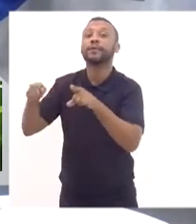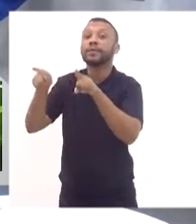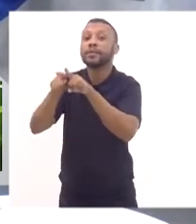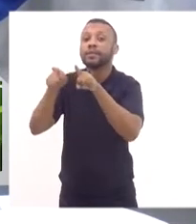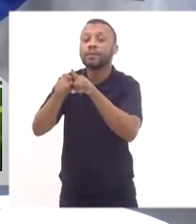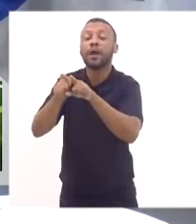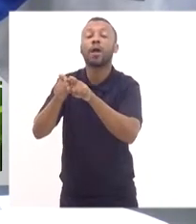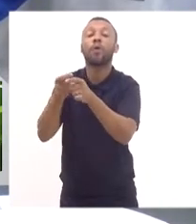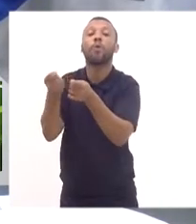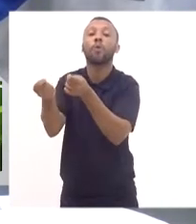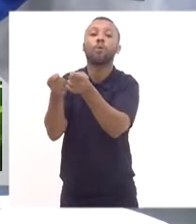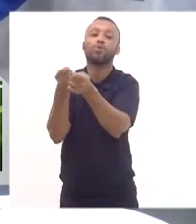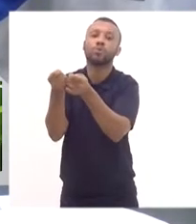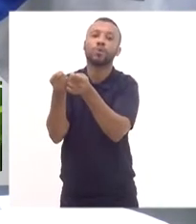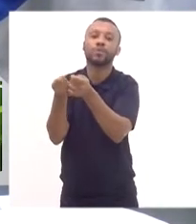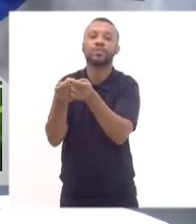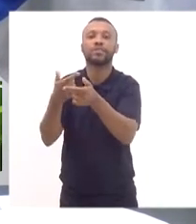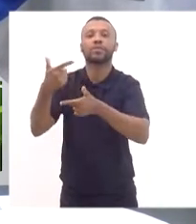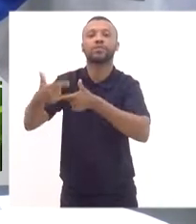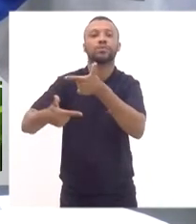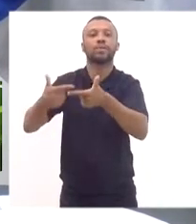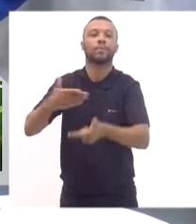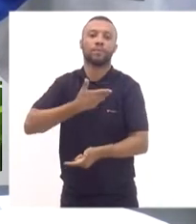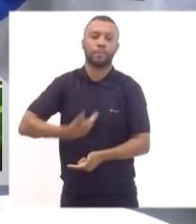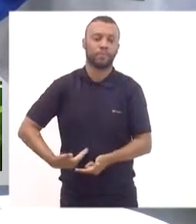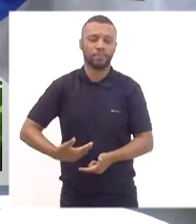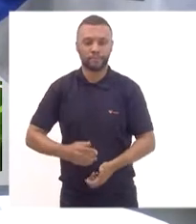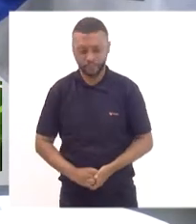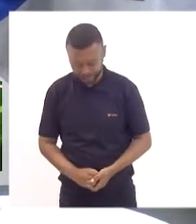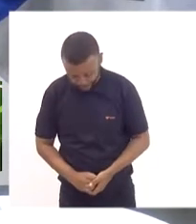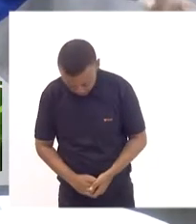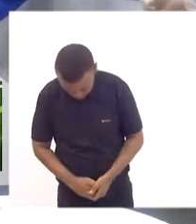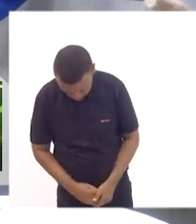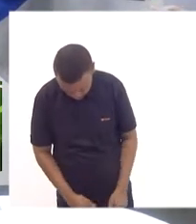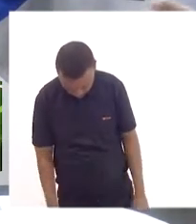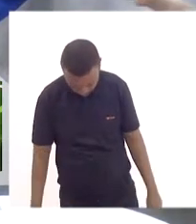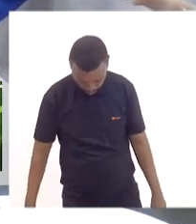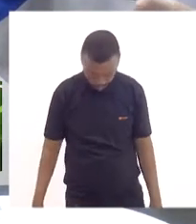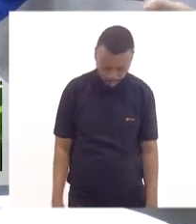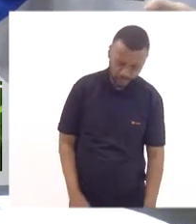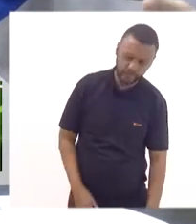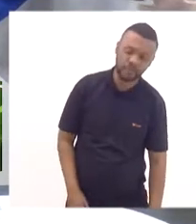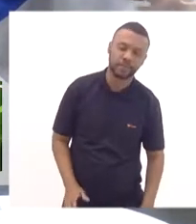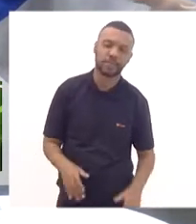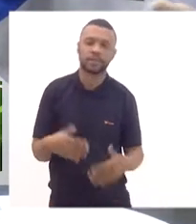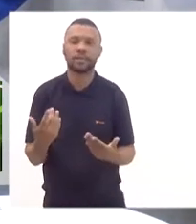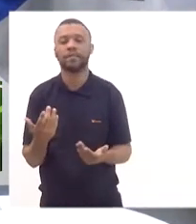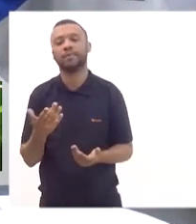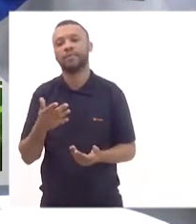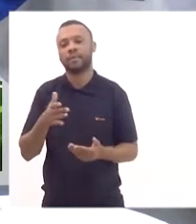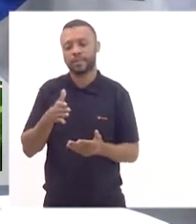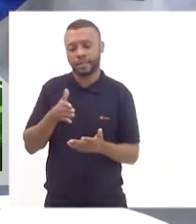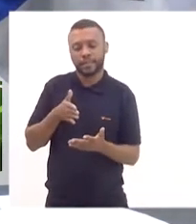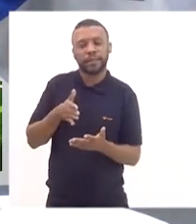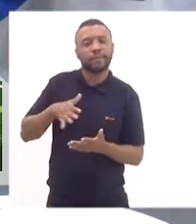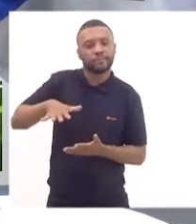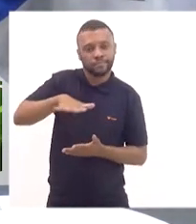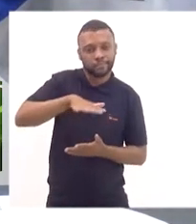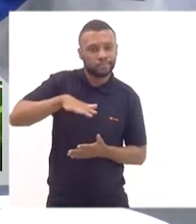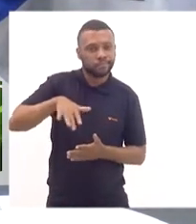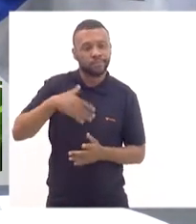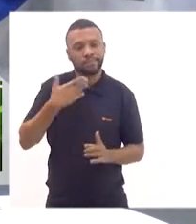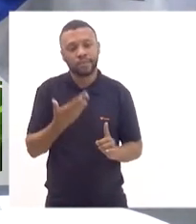do serviço público. Bom, nessa esteira, a